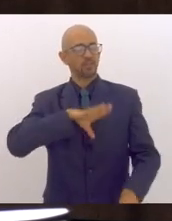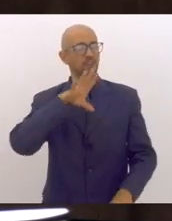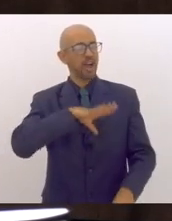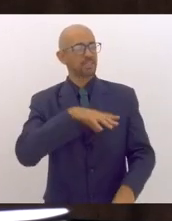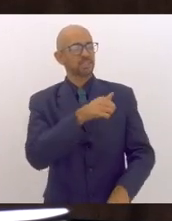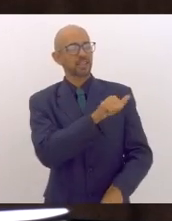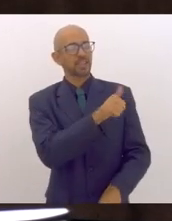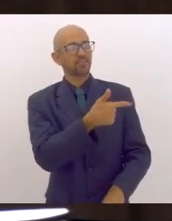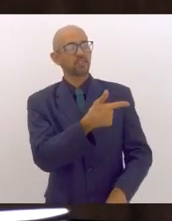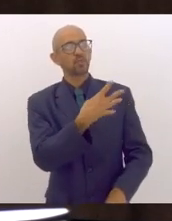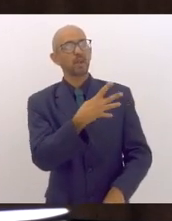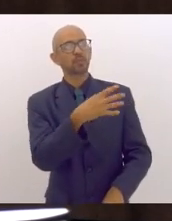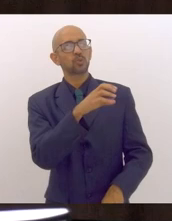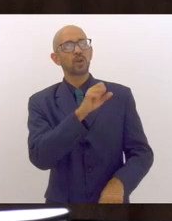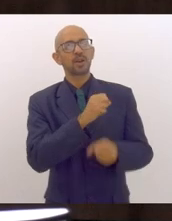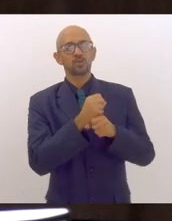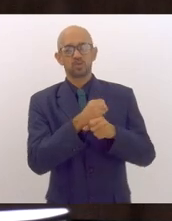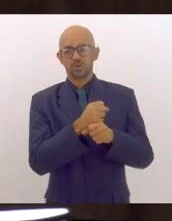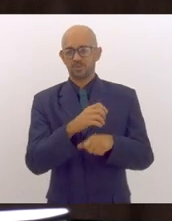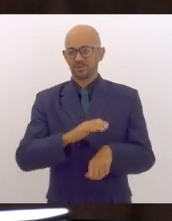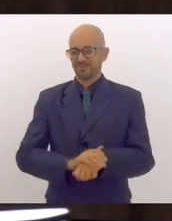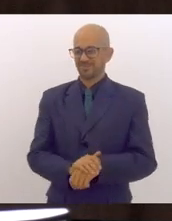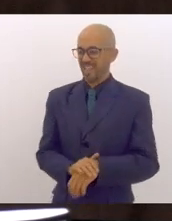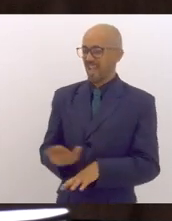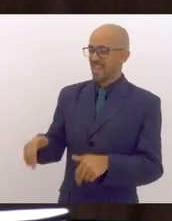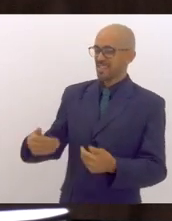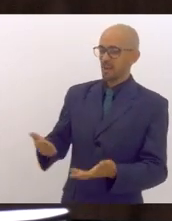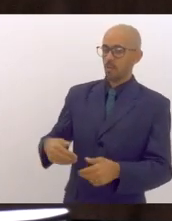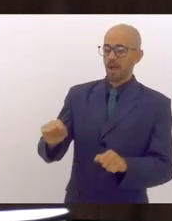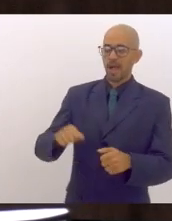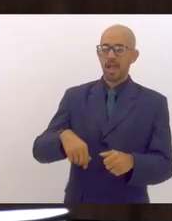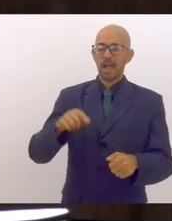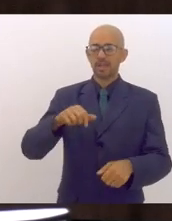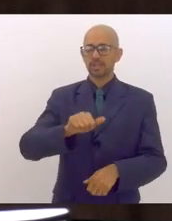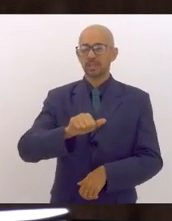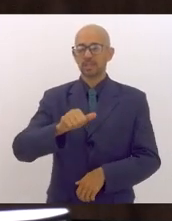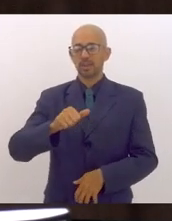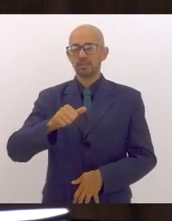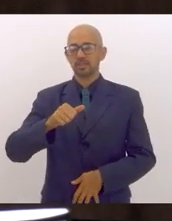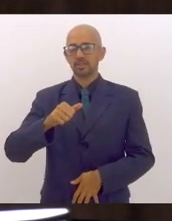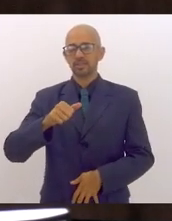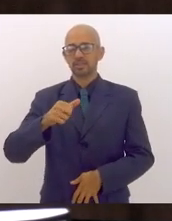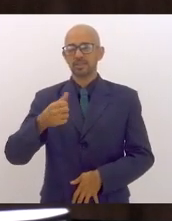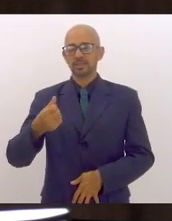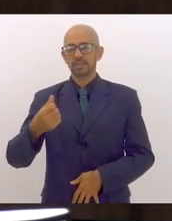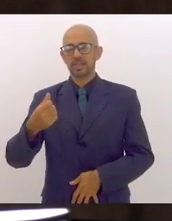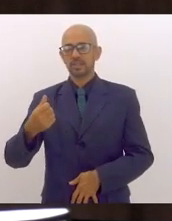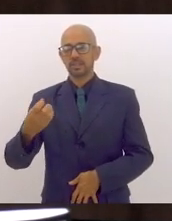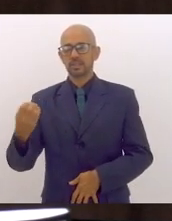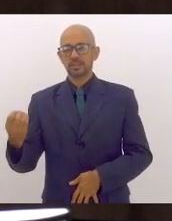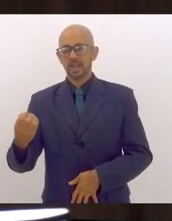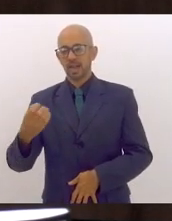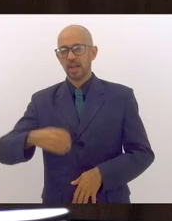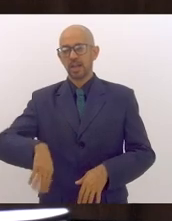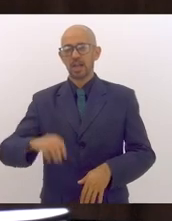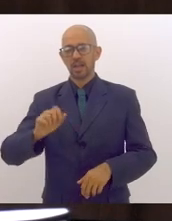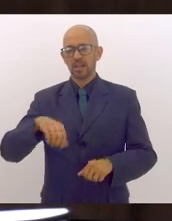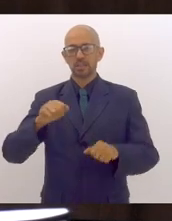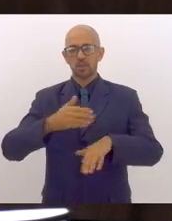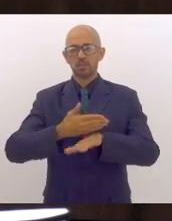A ata reflete com exatidão o ocorrido na 71ª sessão ordinária, que iniciada às 14 horas,